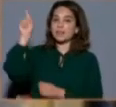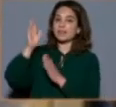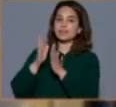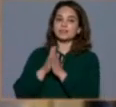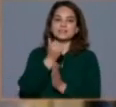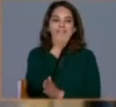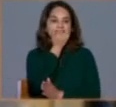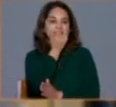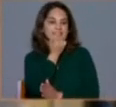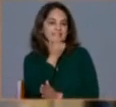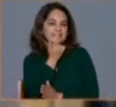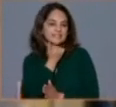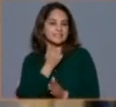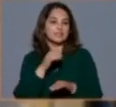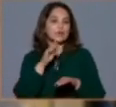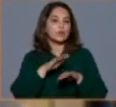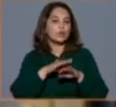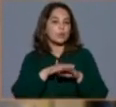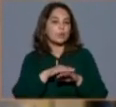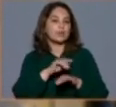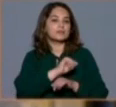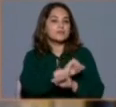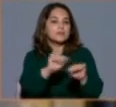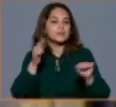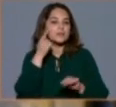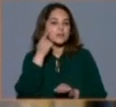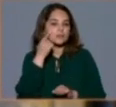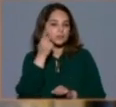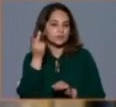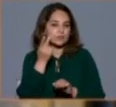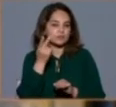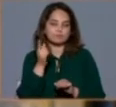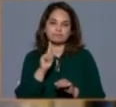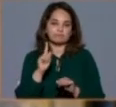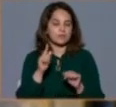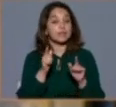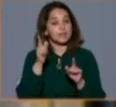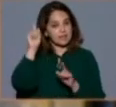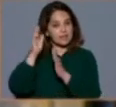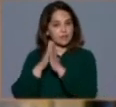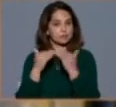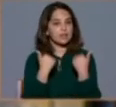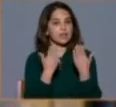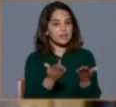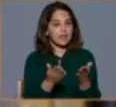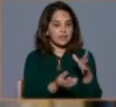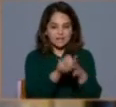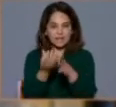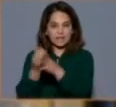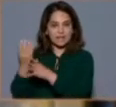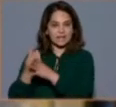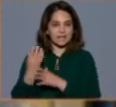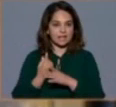a perdição dos vivos. Pela criação deu o ser a todas as coisas, e o que nasce